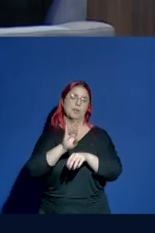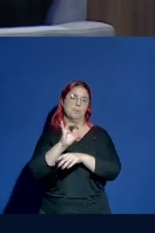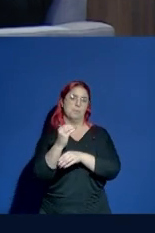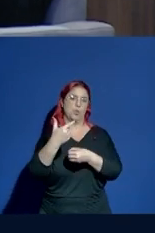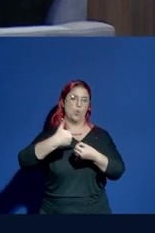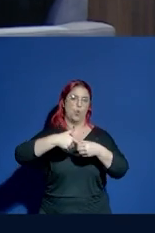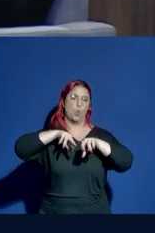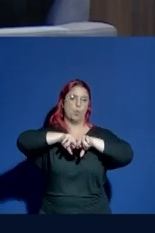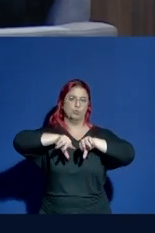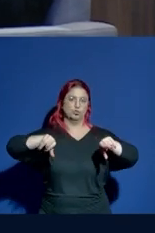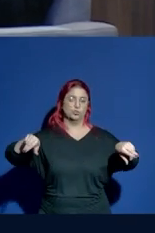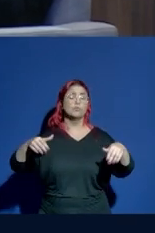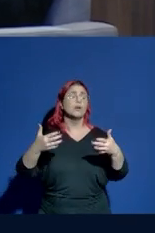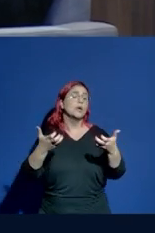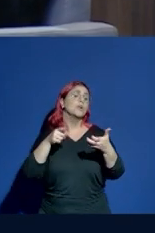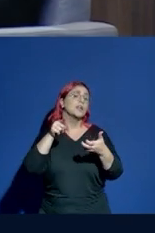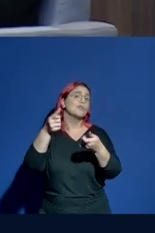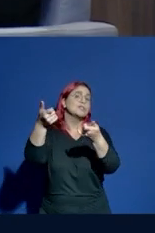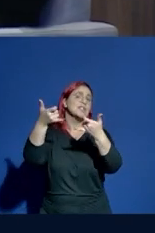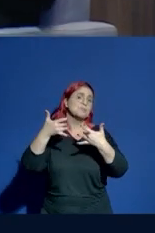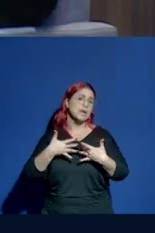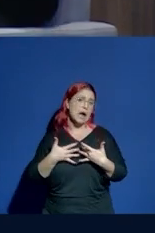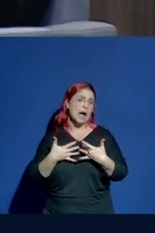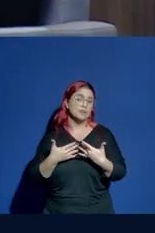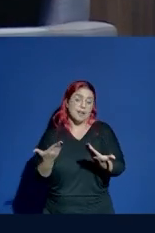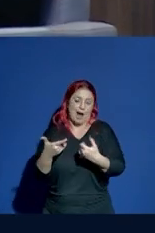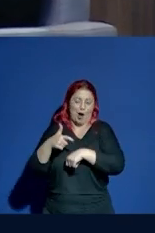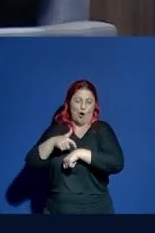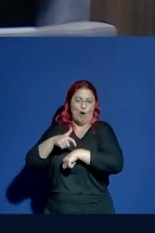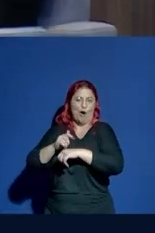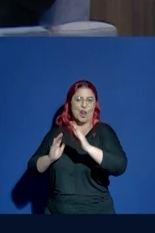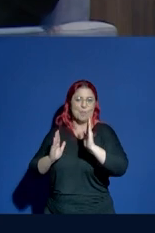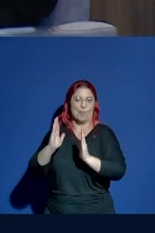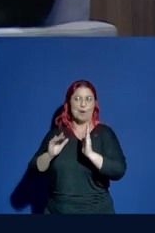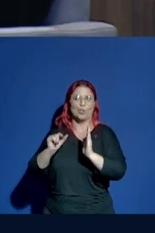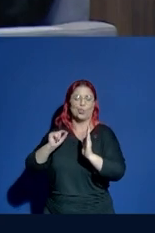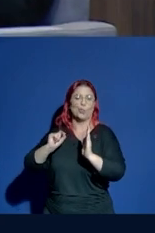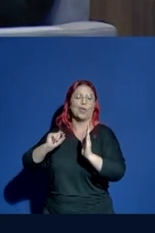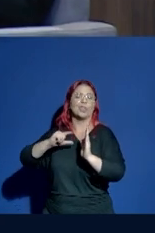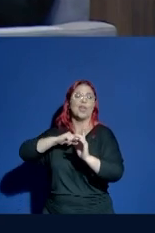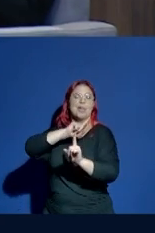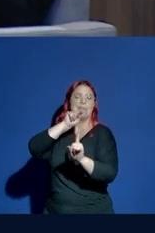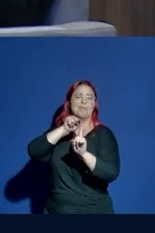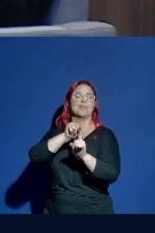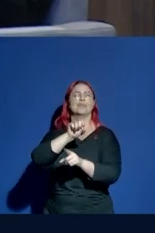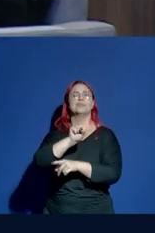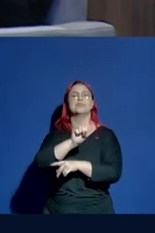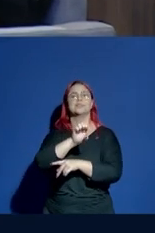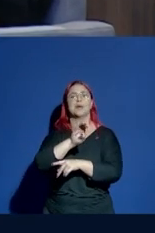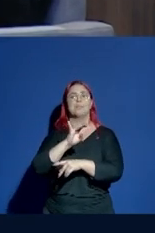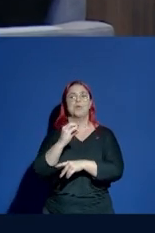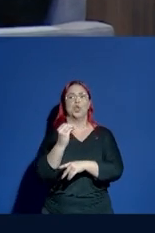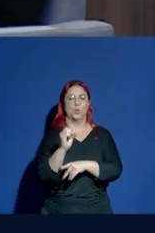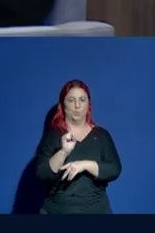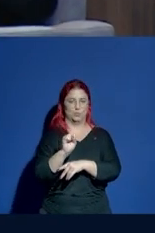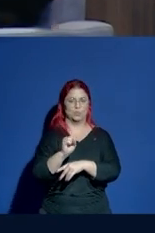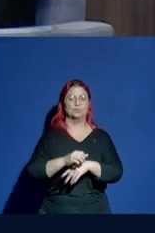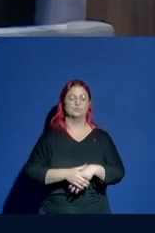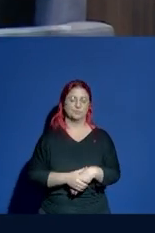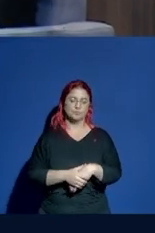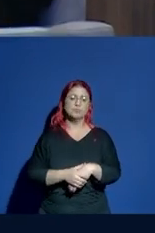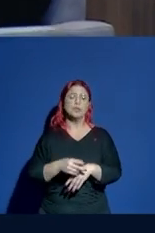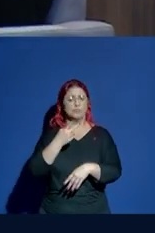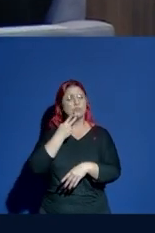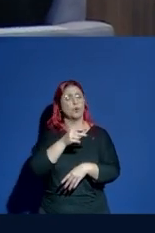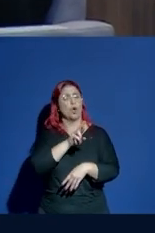e eu queria que o senhor falasse um pouquinho nós somos até um período agora de definição de metas dos cebios né o senhor comentou com uma